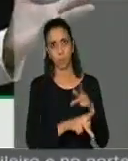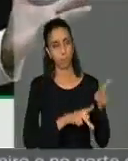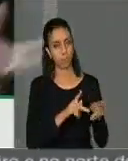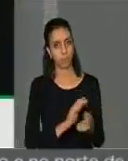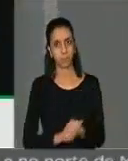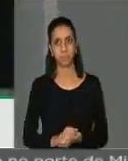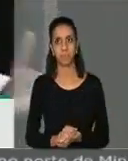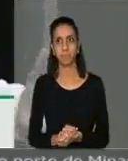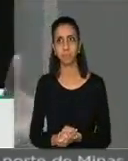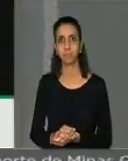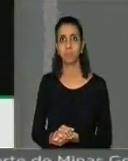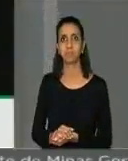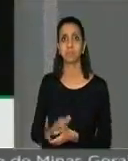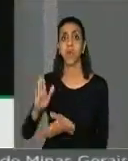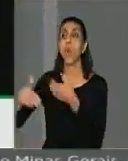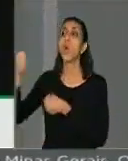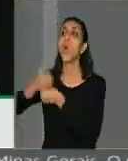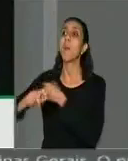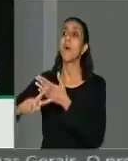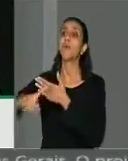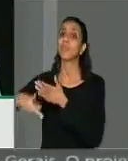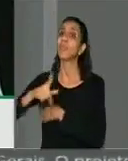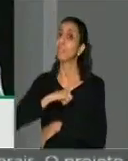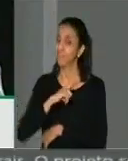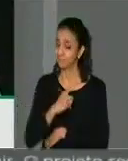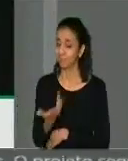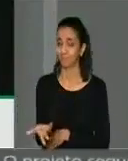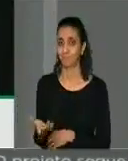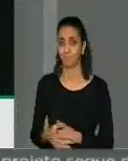O golpe tem o seu resultado.